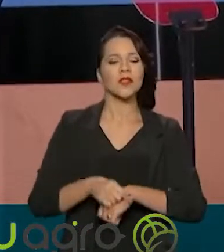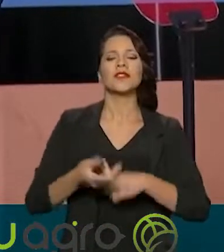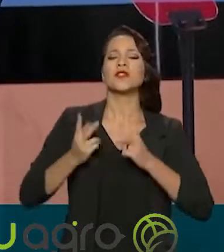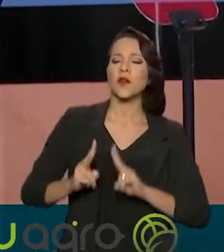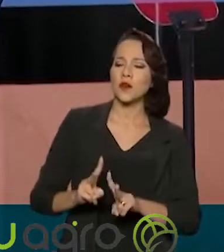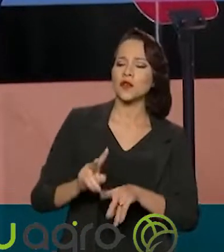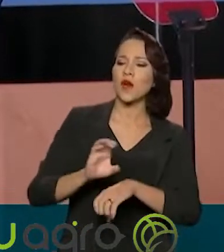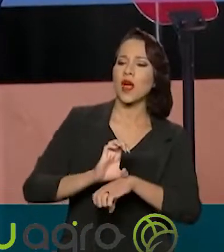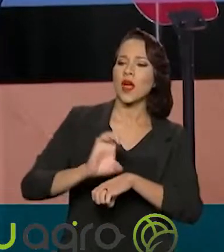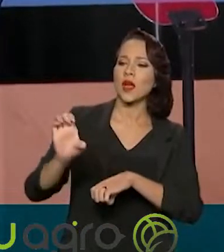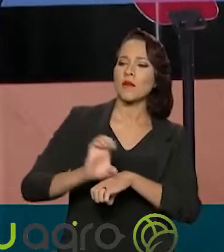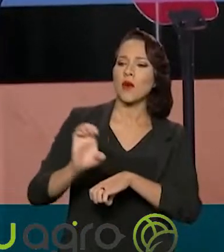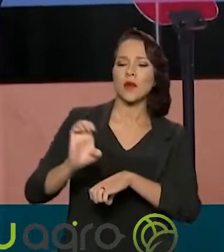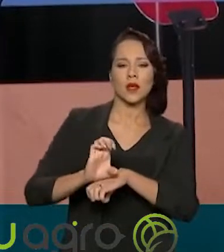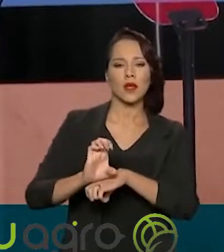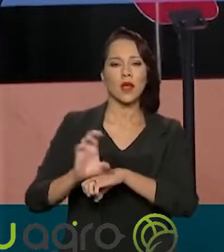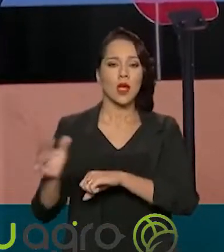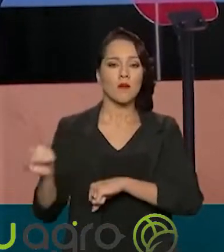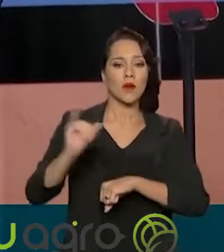continuar importando gás